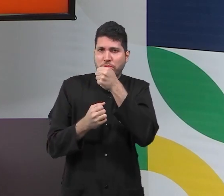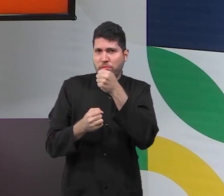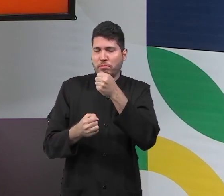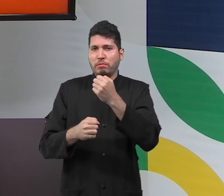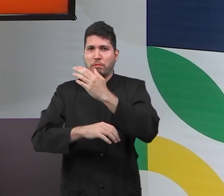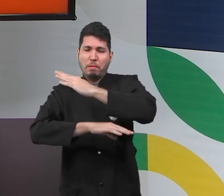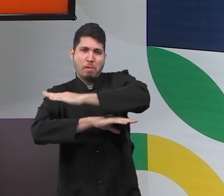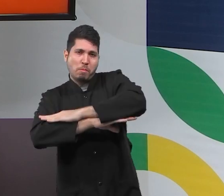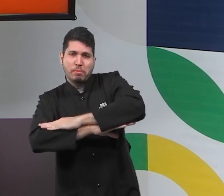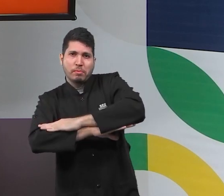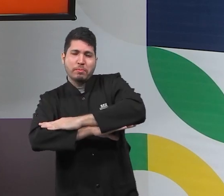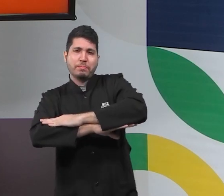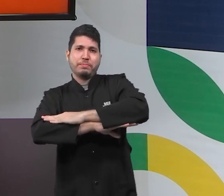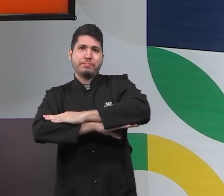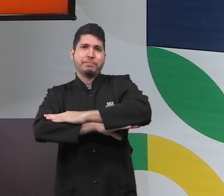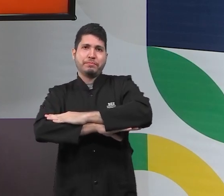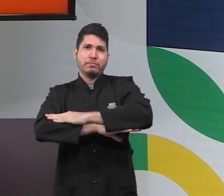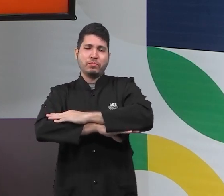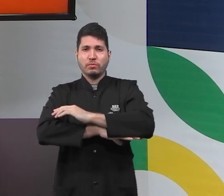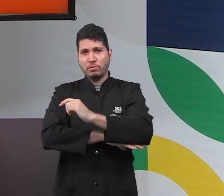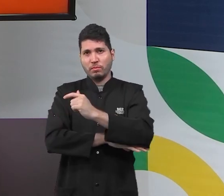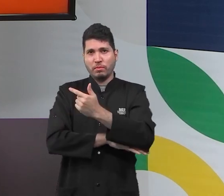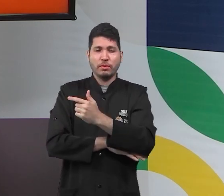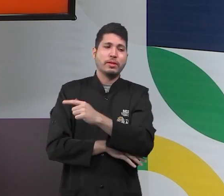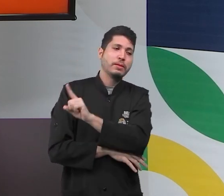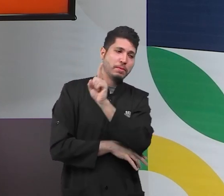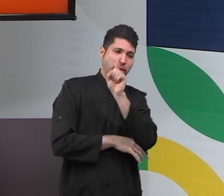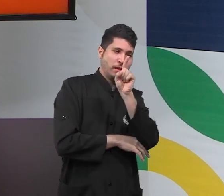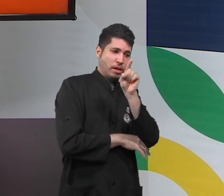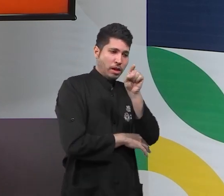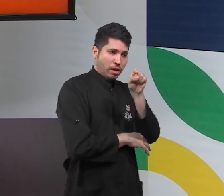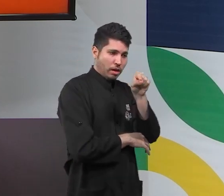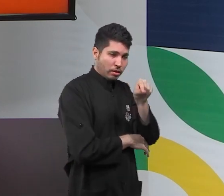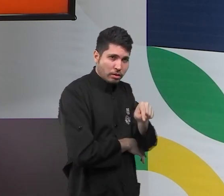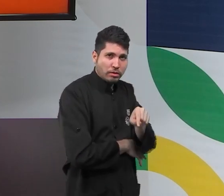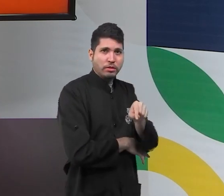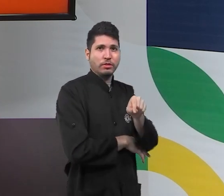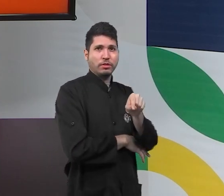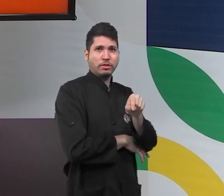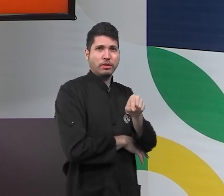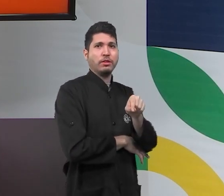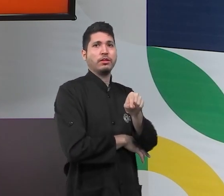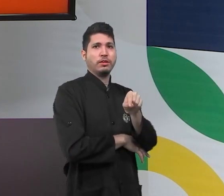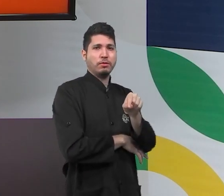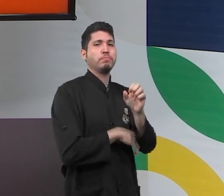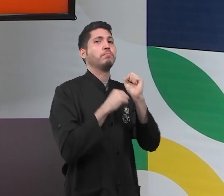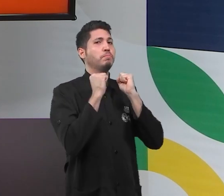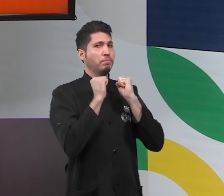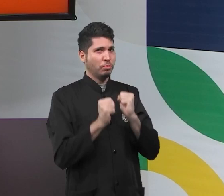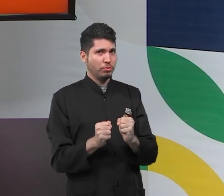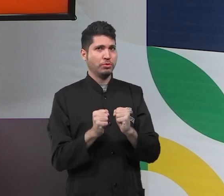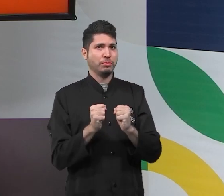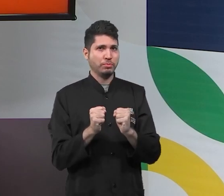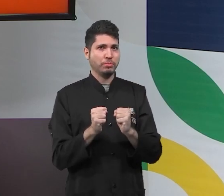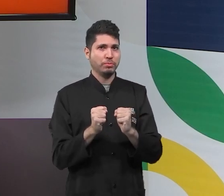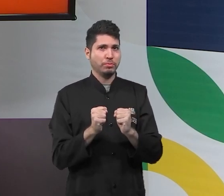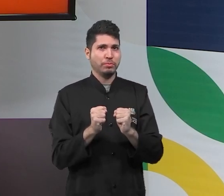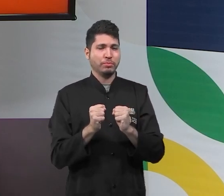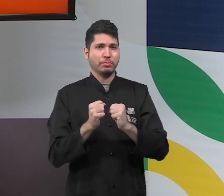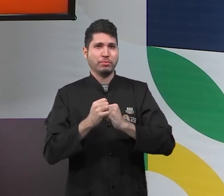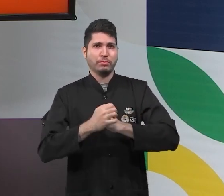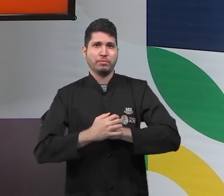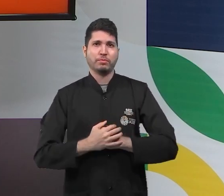e não tem carga opinativa. Já na crônica, ele tem esse enfoque, ele pode colocar uma opinião. Isso acontece